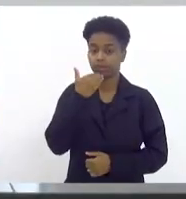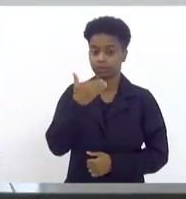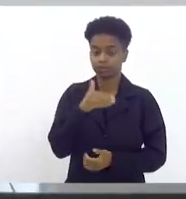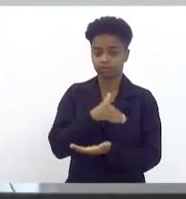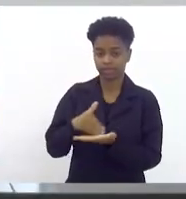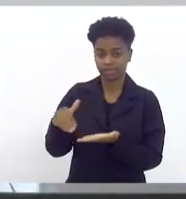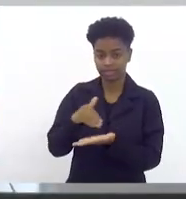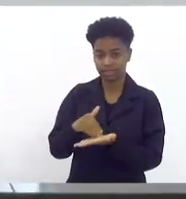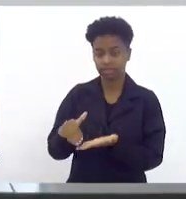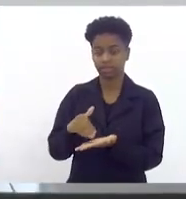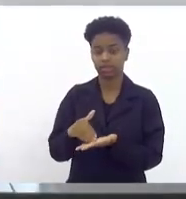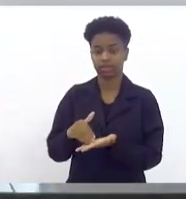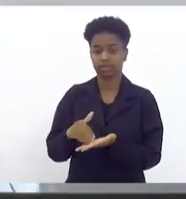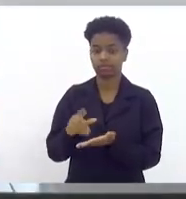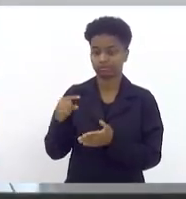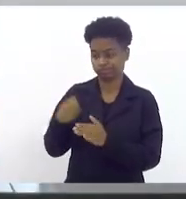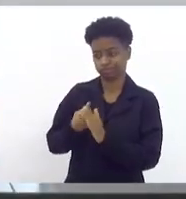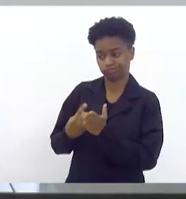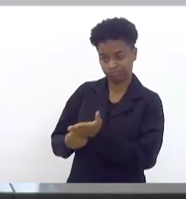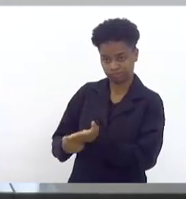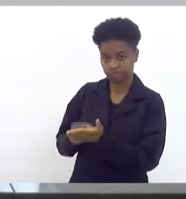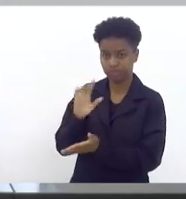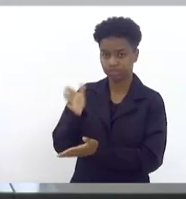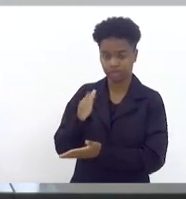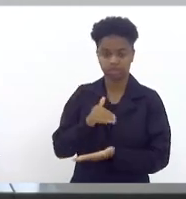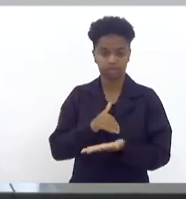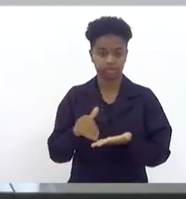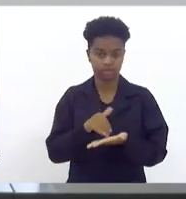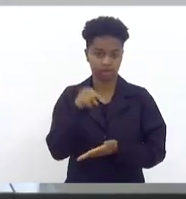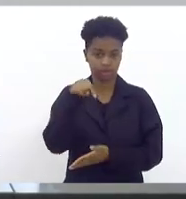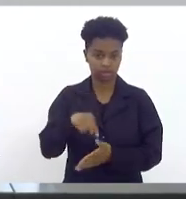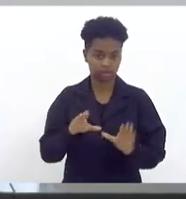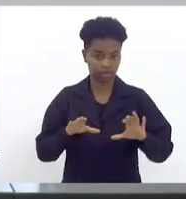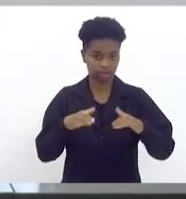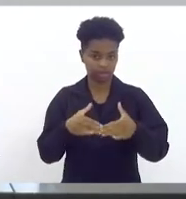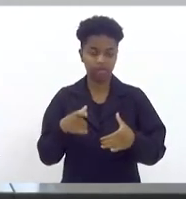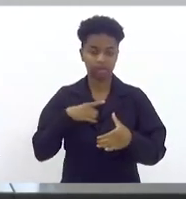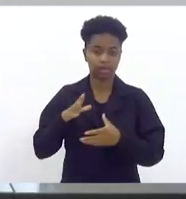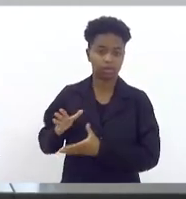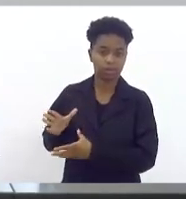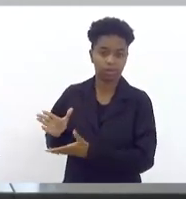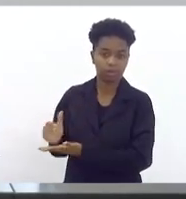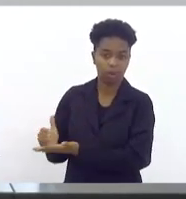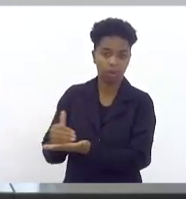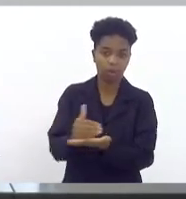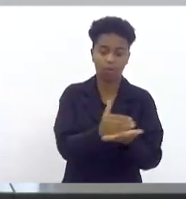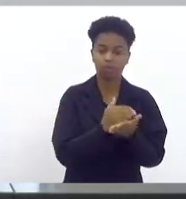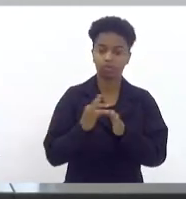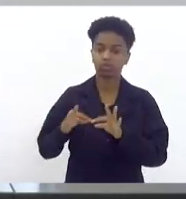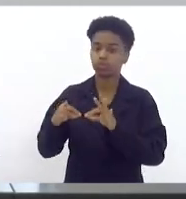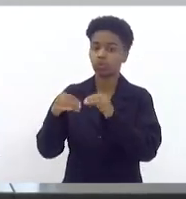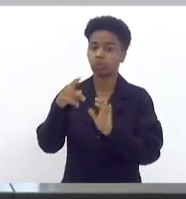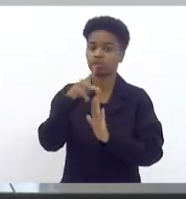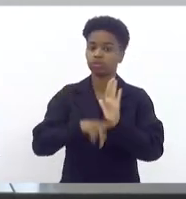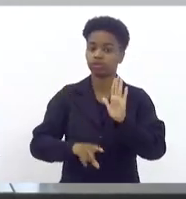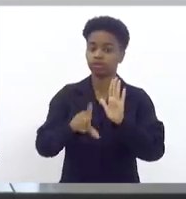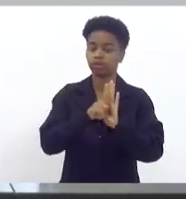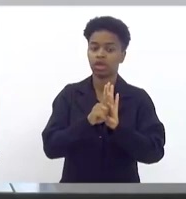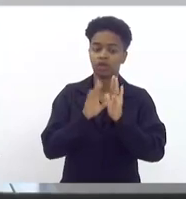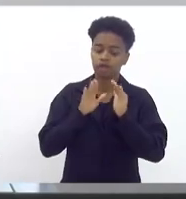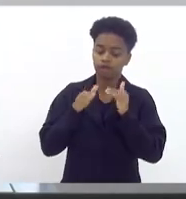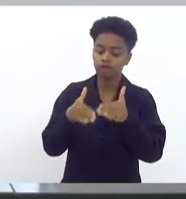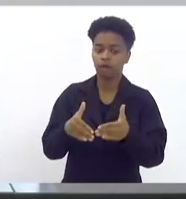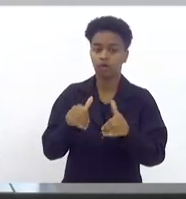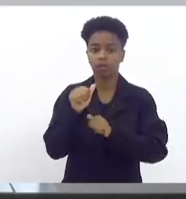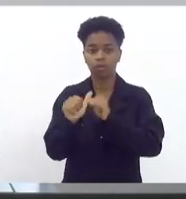secretaria, conforme a gente já vem acordando, que a secretaria da comissão fizesse aqui um apanhado dos projetos referentes